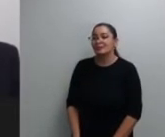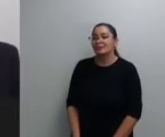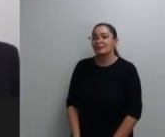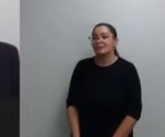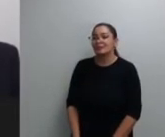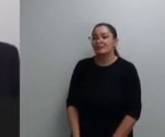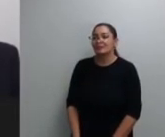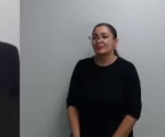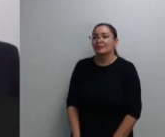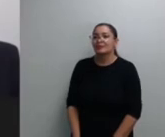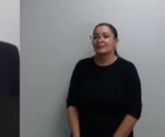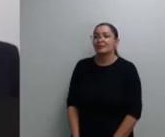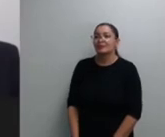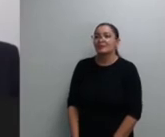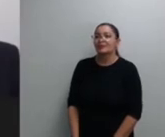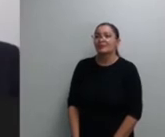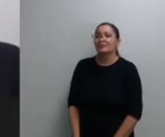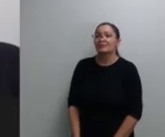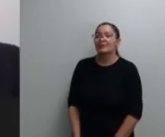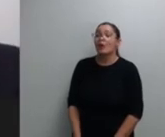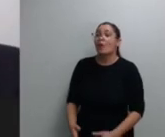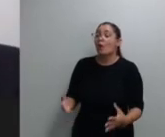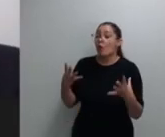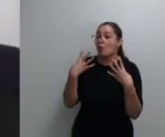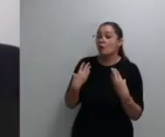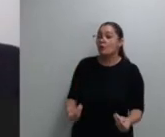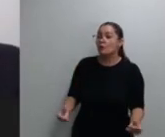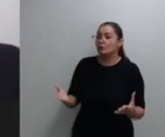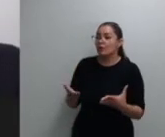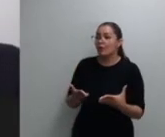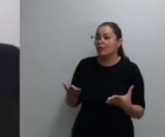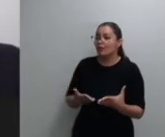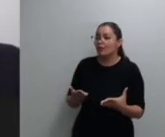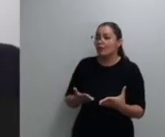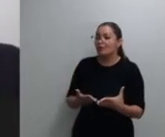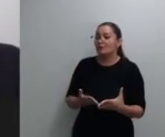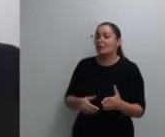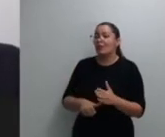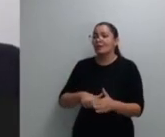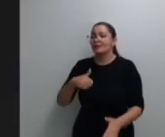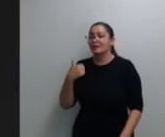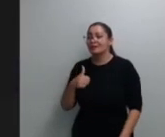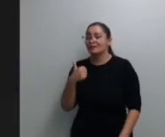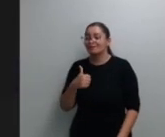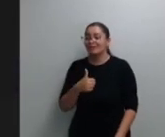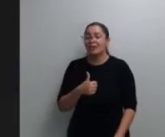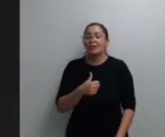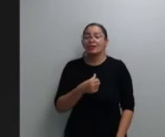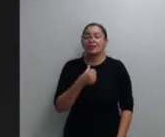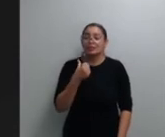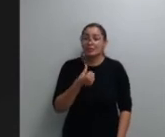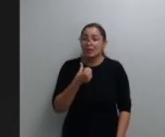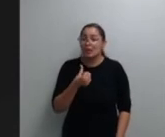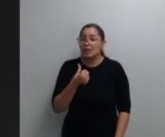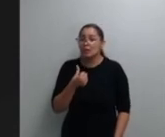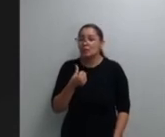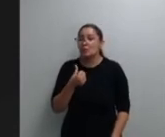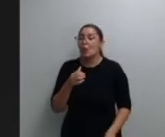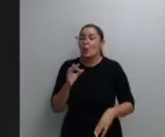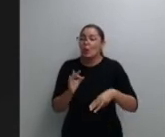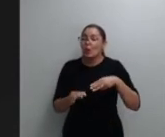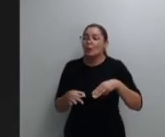o feito vamos agora para o item 6 do ministro Coquina